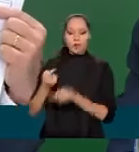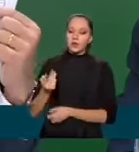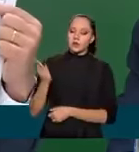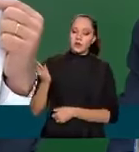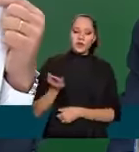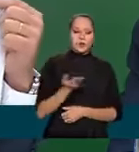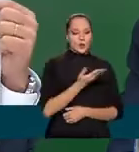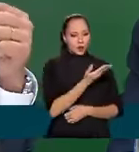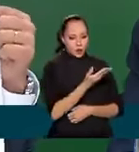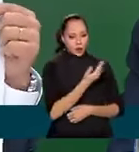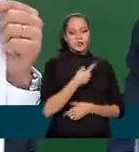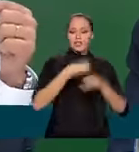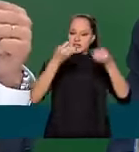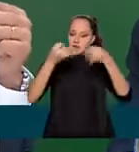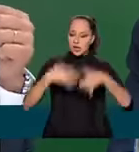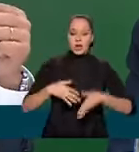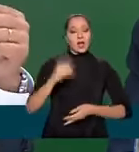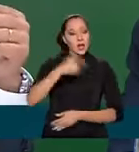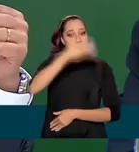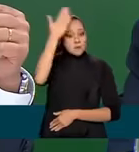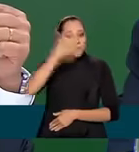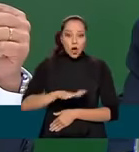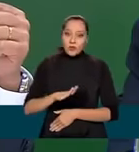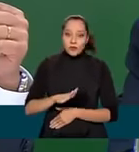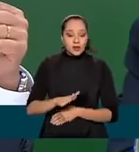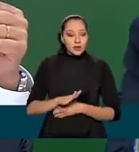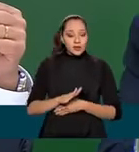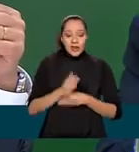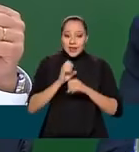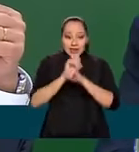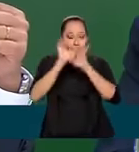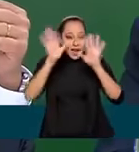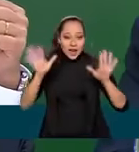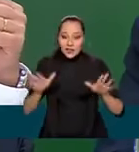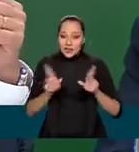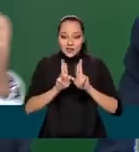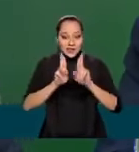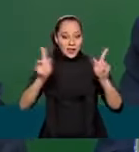explicar uma são evidentes as diferenças